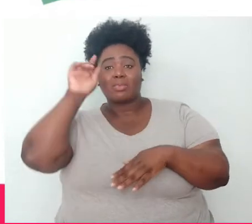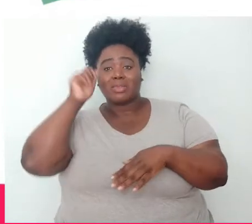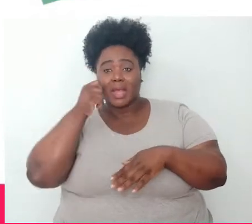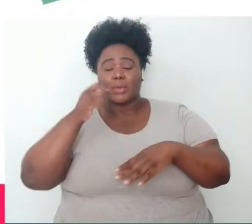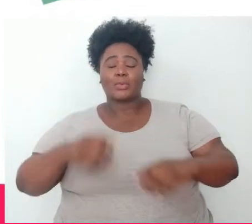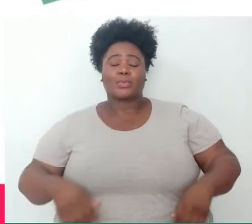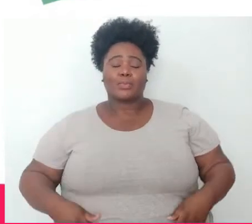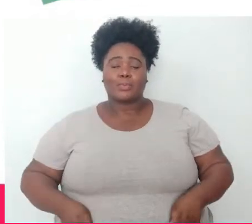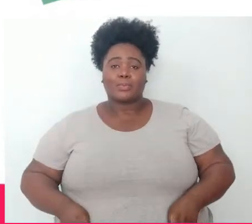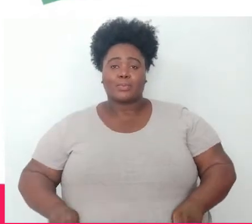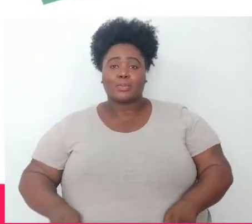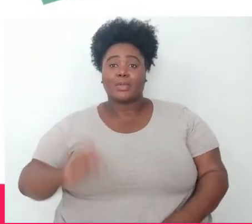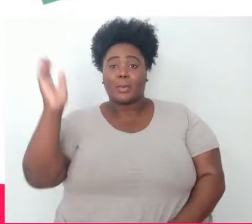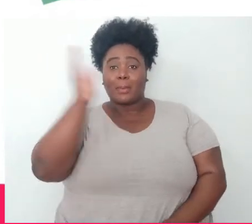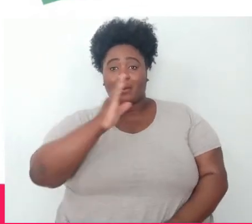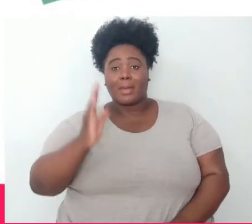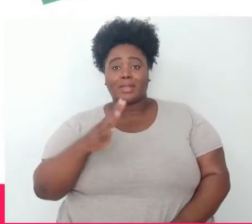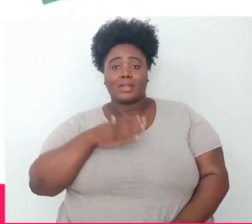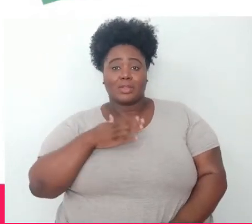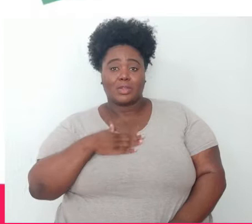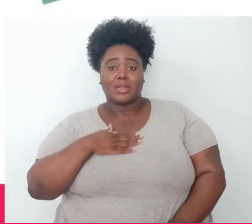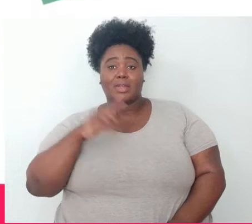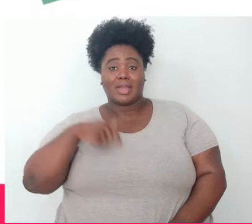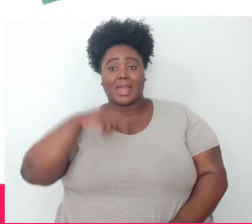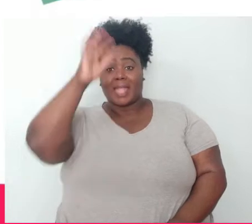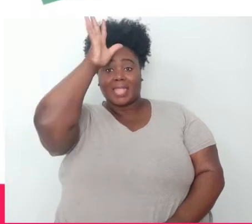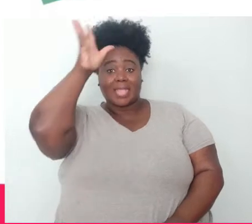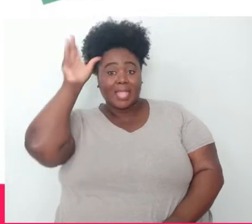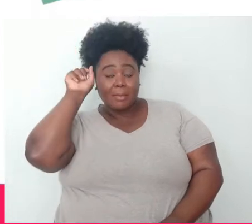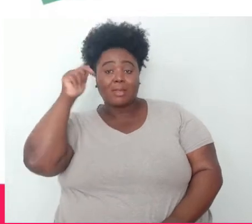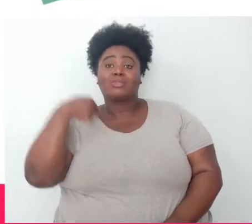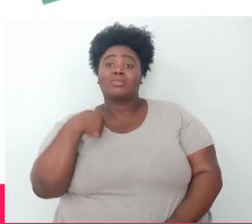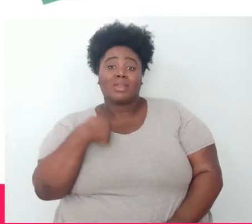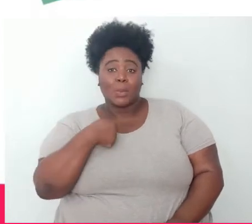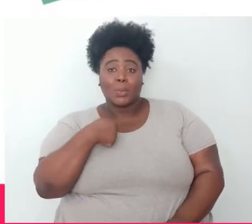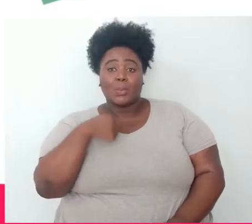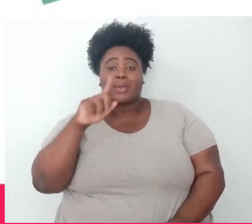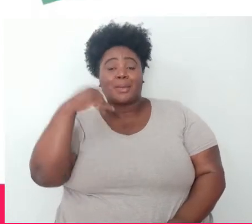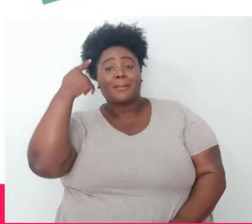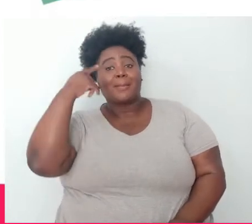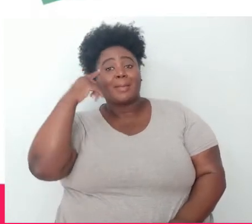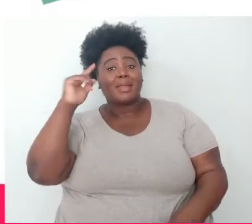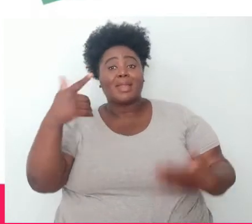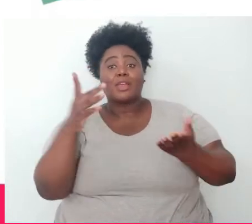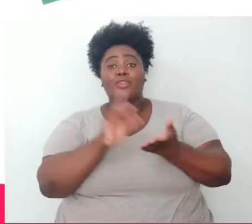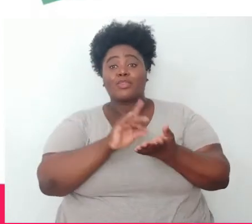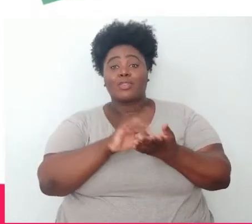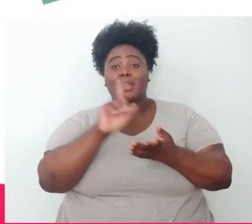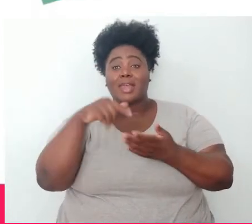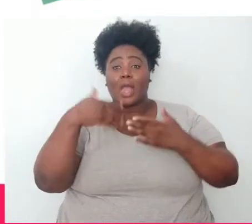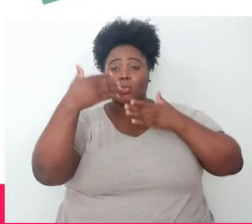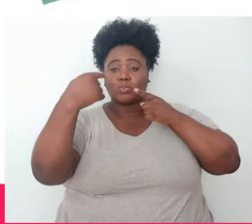corpas pretas brasileiras, no meu caso, que sou da Amazônia, e pensar realmente um